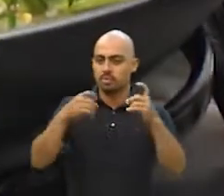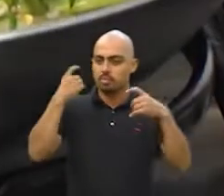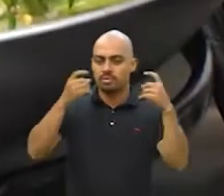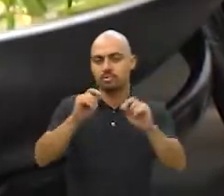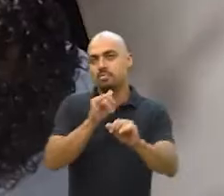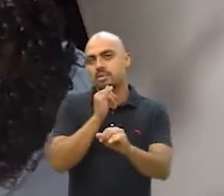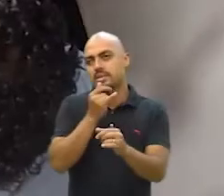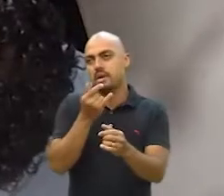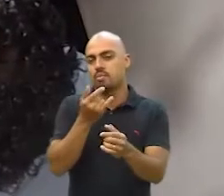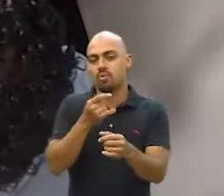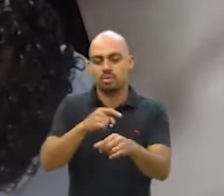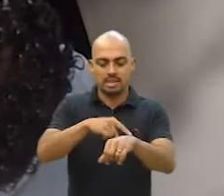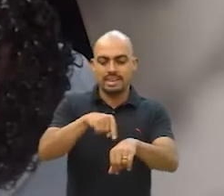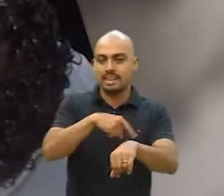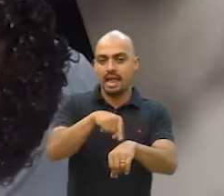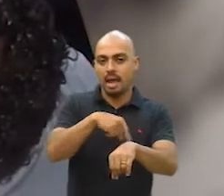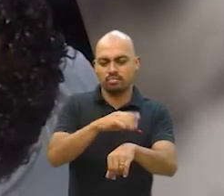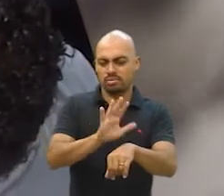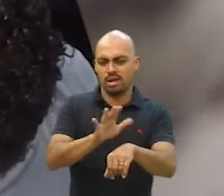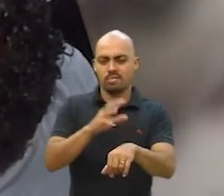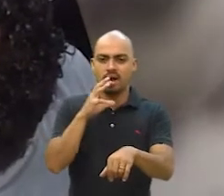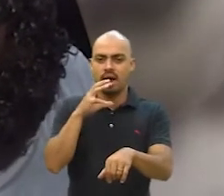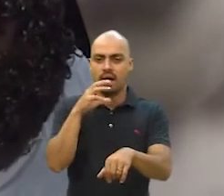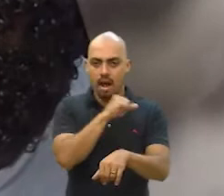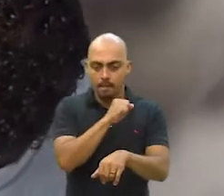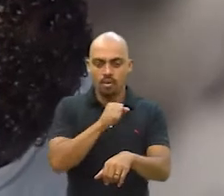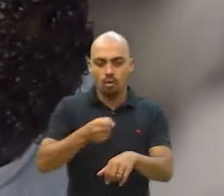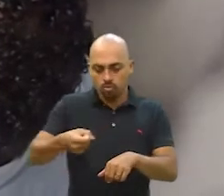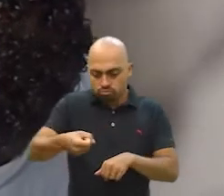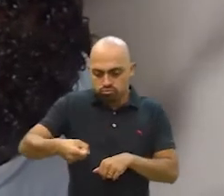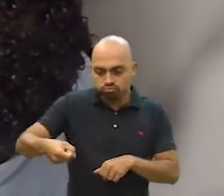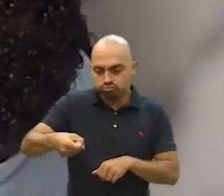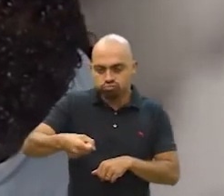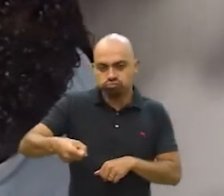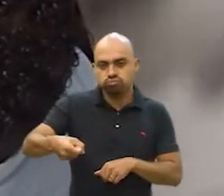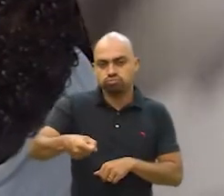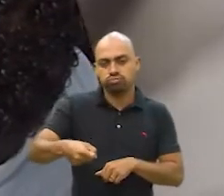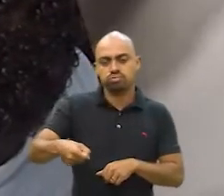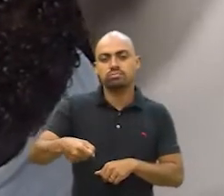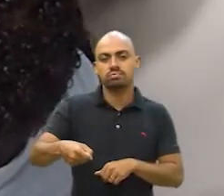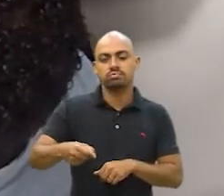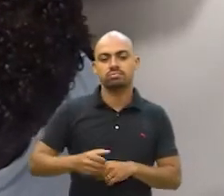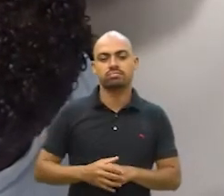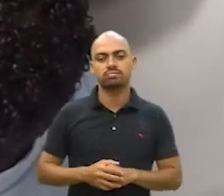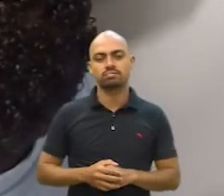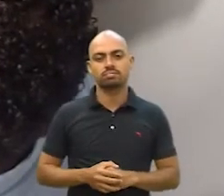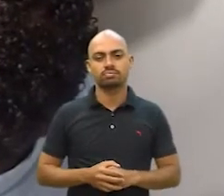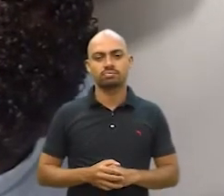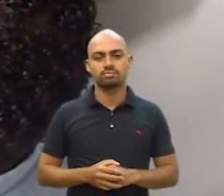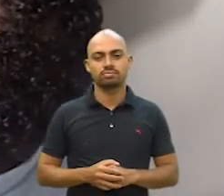questão dela do cozimento. Ela é bem rapidinha. Você deixa assim, ó, só.